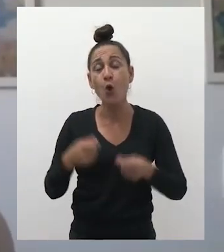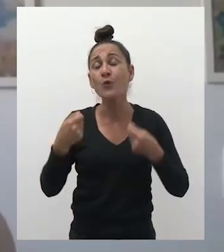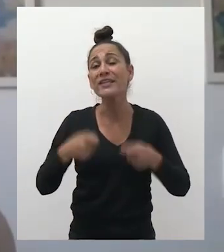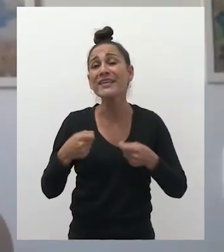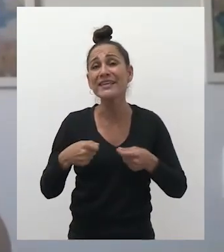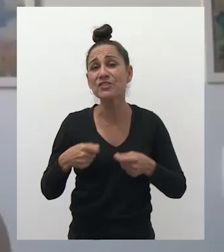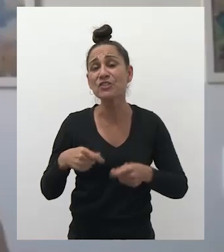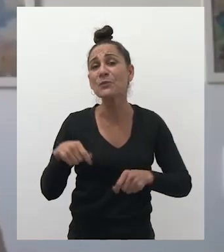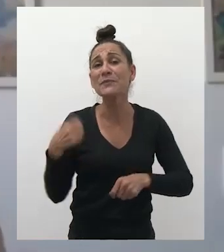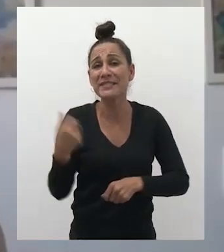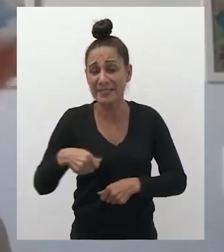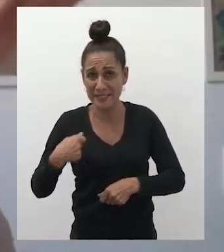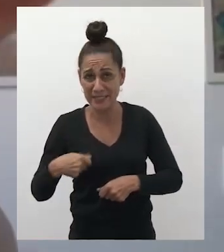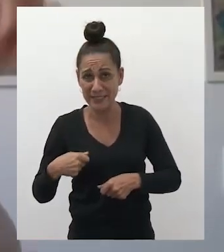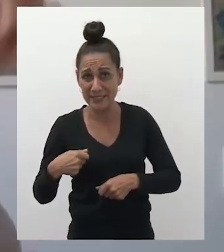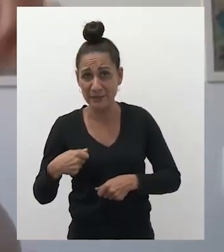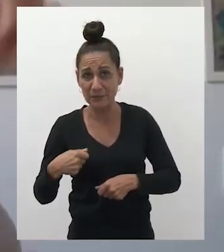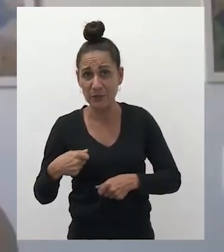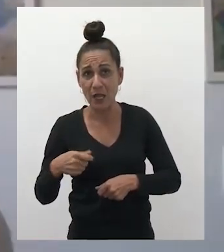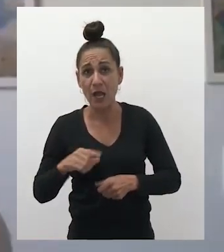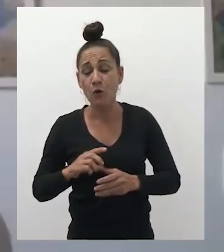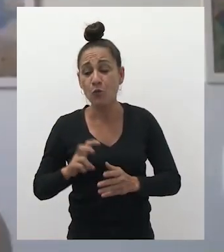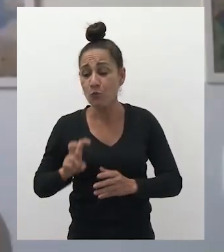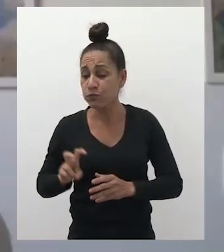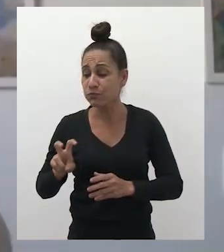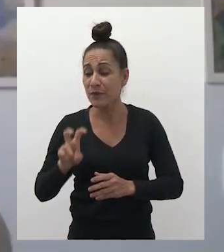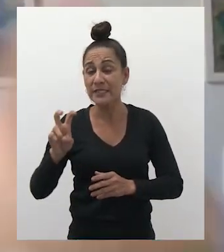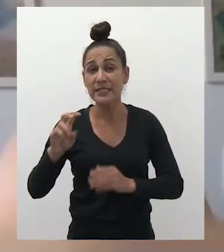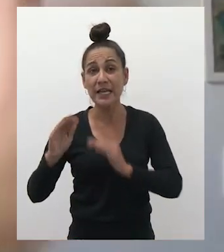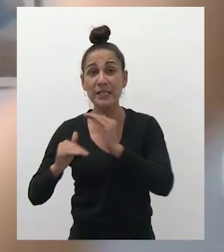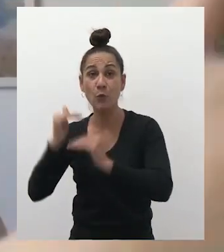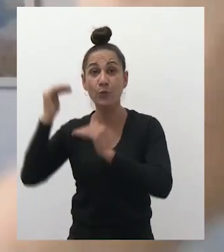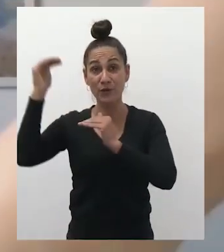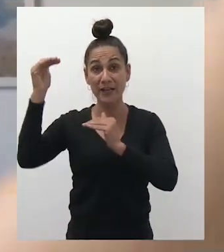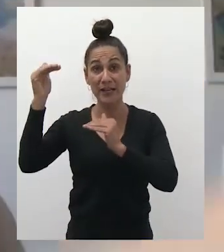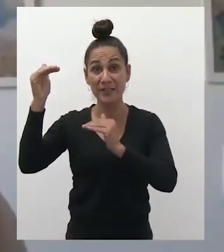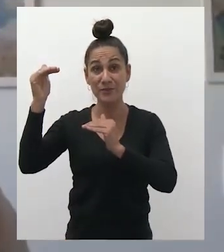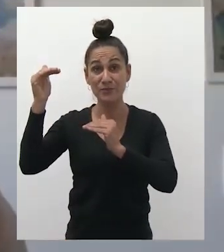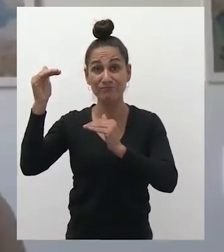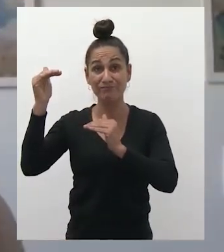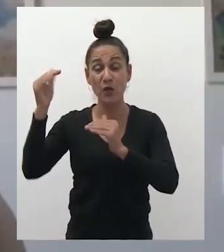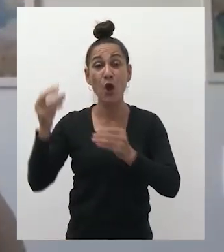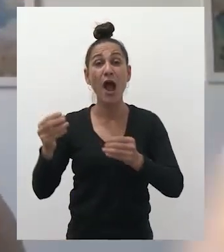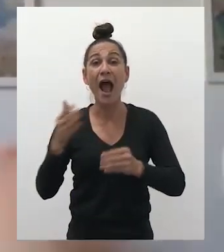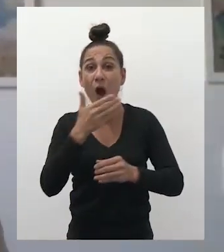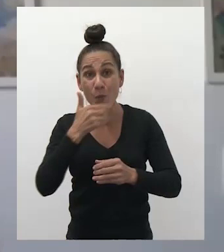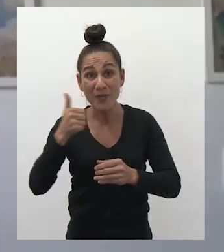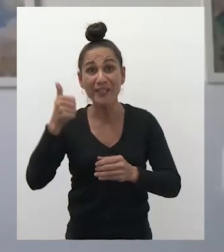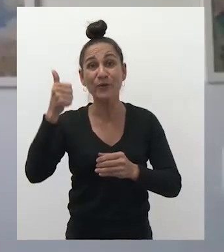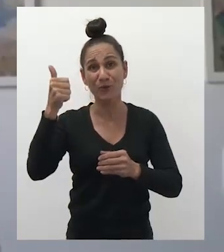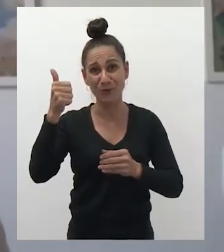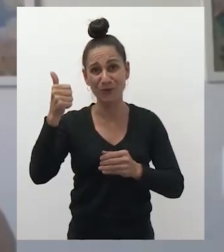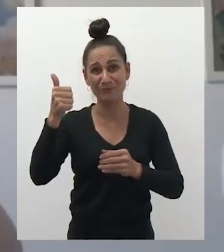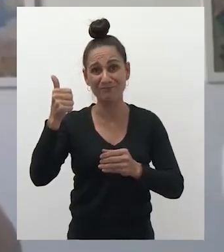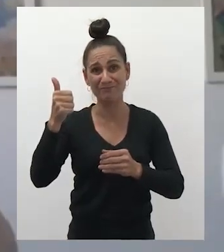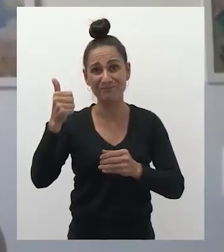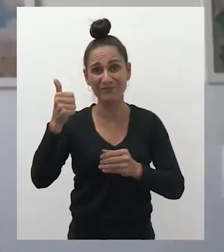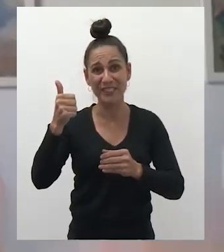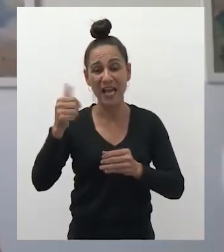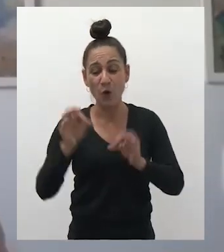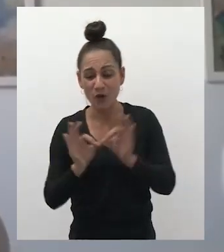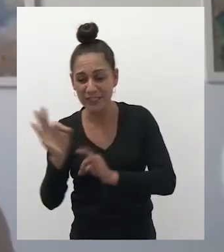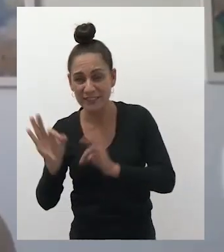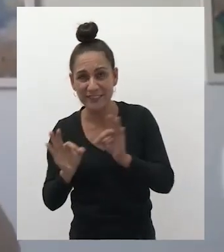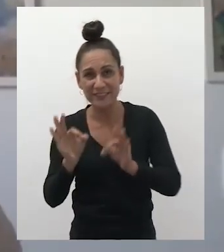primeiro degrau dessa escada rumo ao progresso, rumo ao melhor colocando as